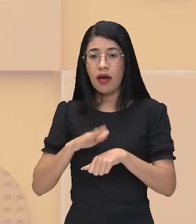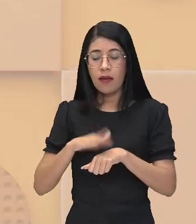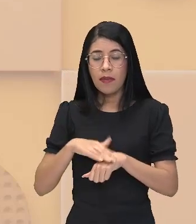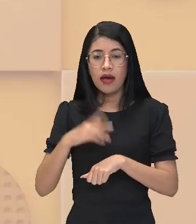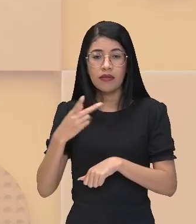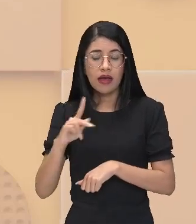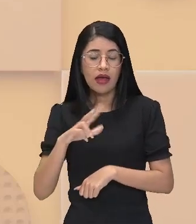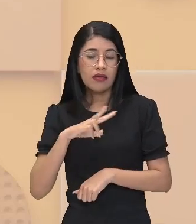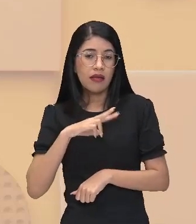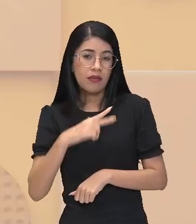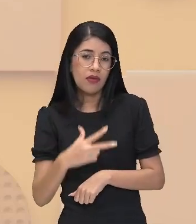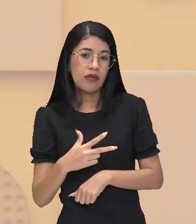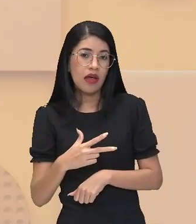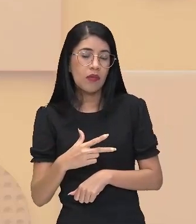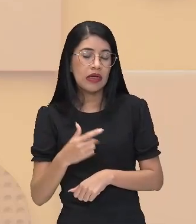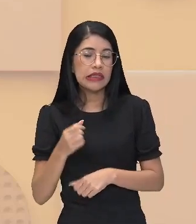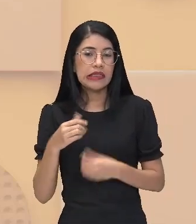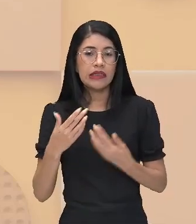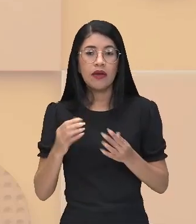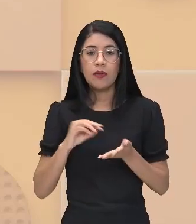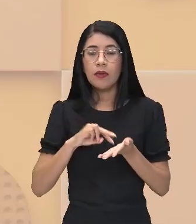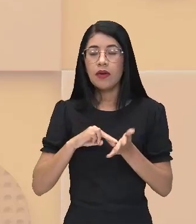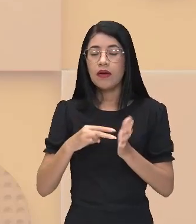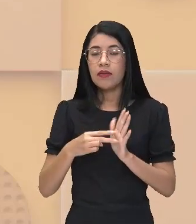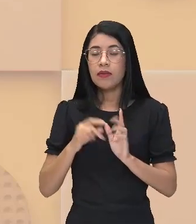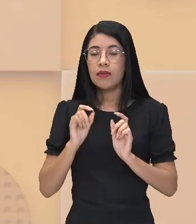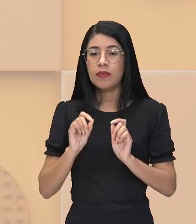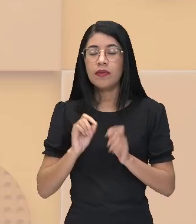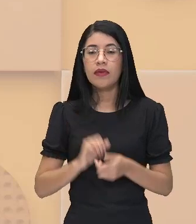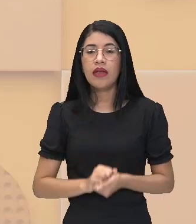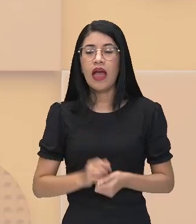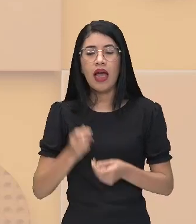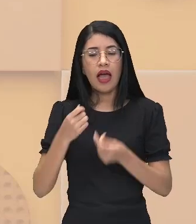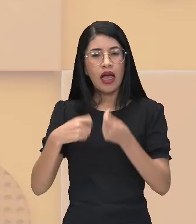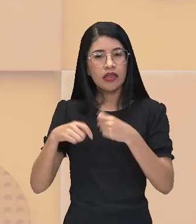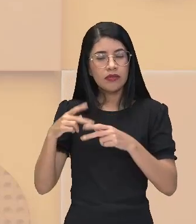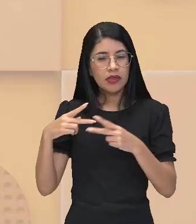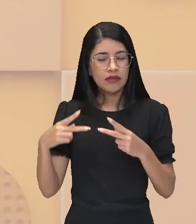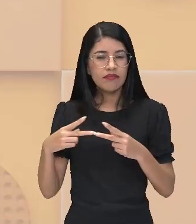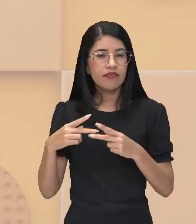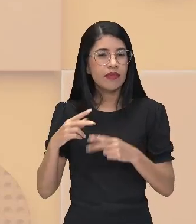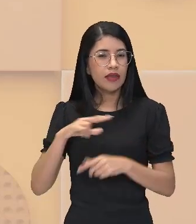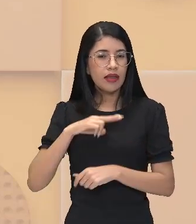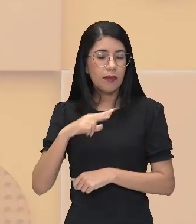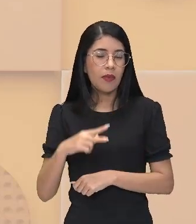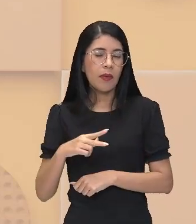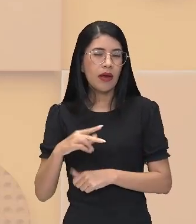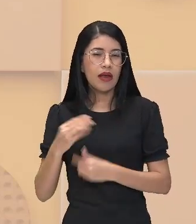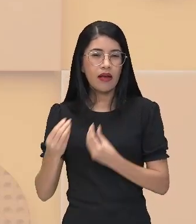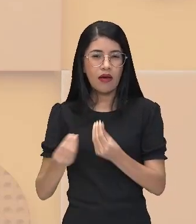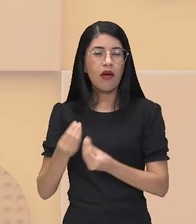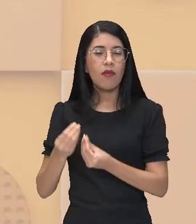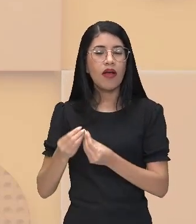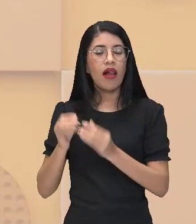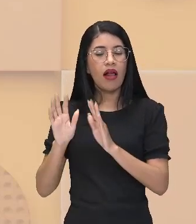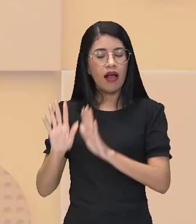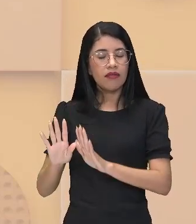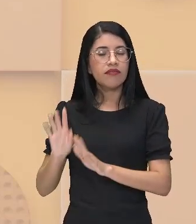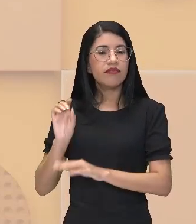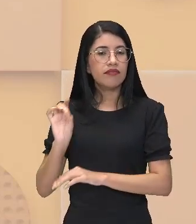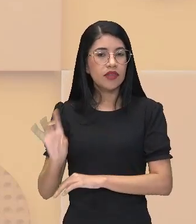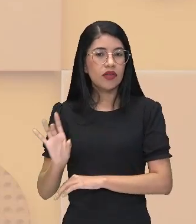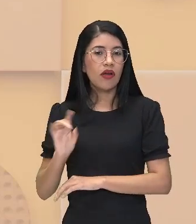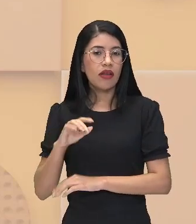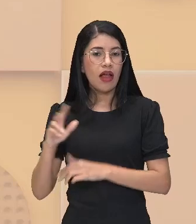Portugal. Então, ele não vai mexer na administração portuguesa. O que cabe a Portugal, fica